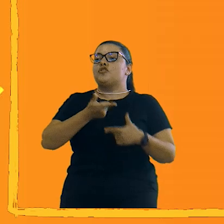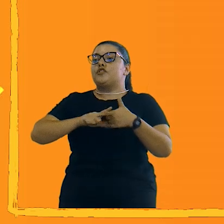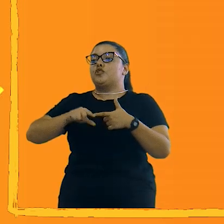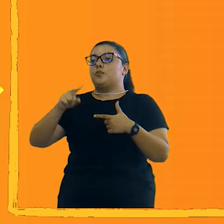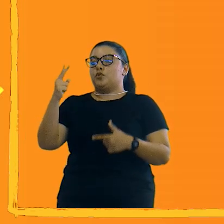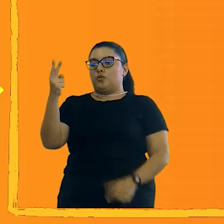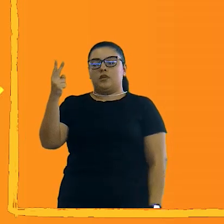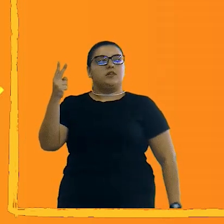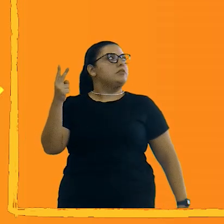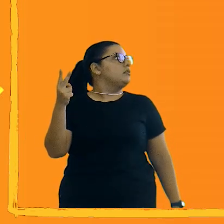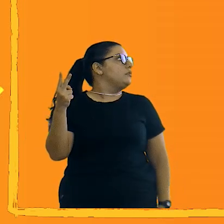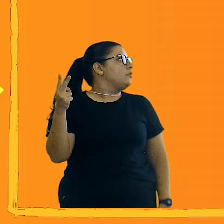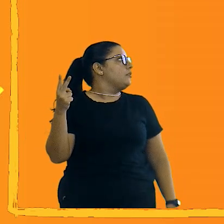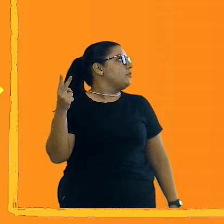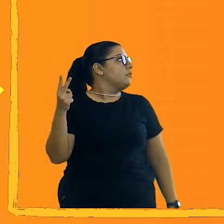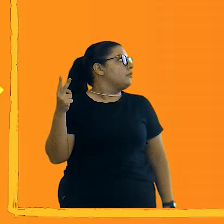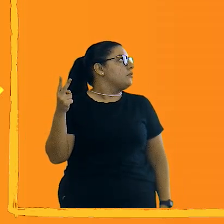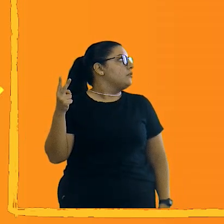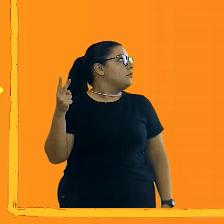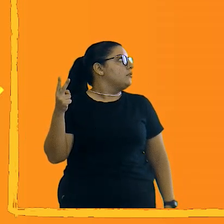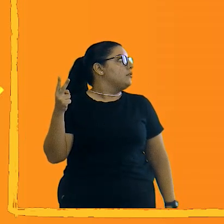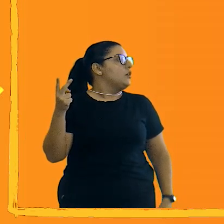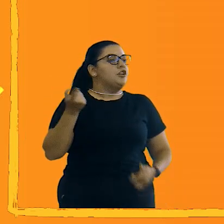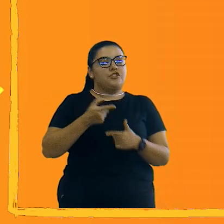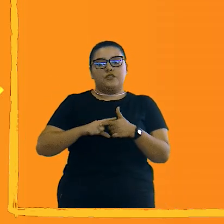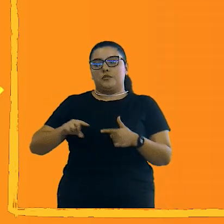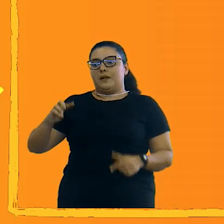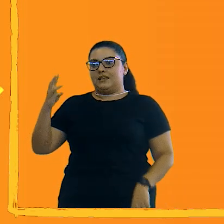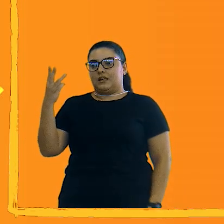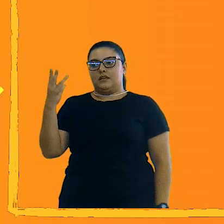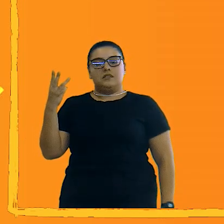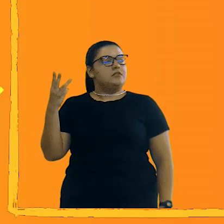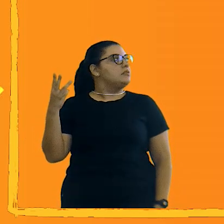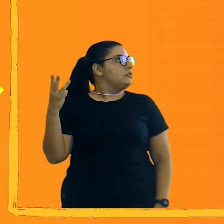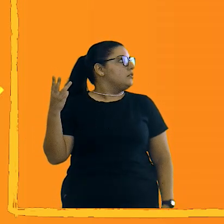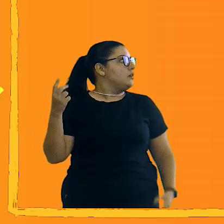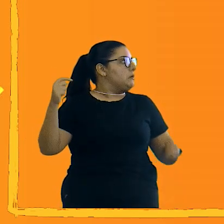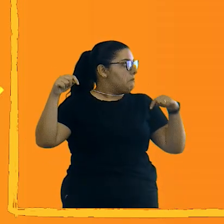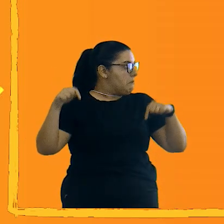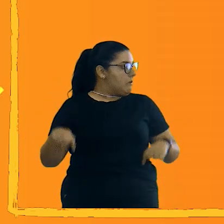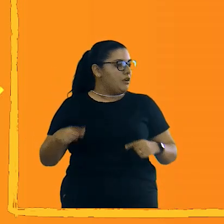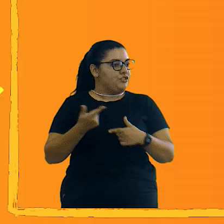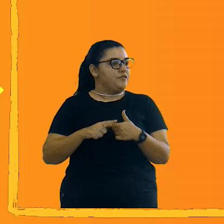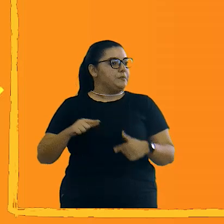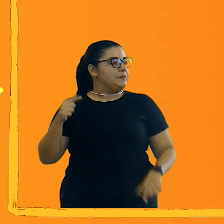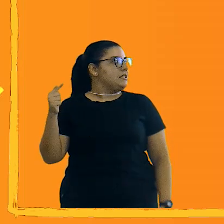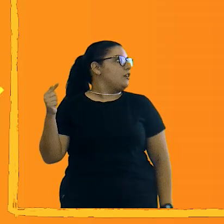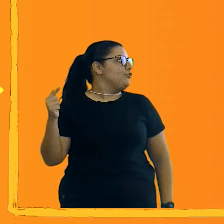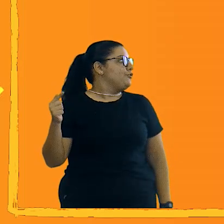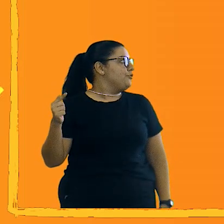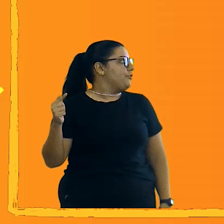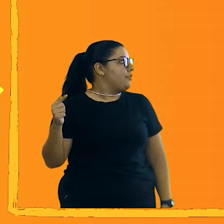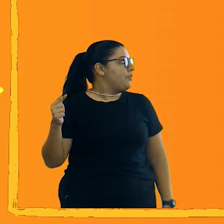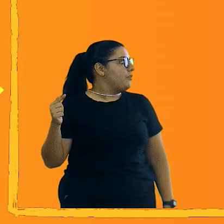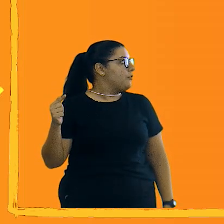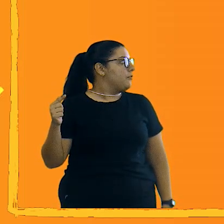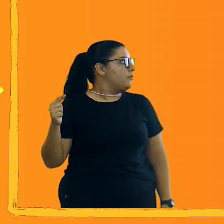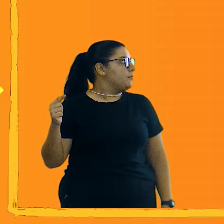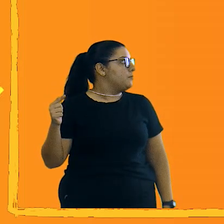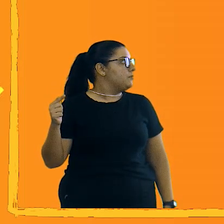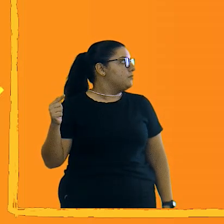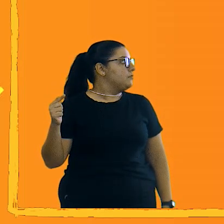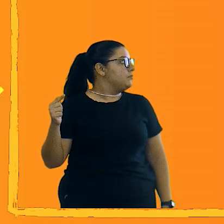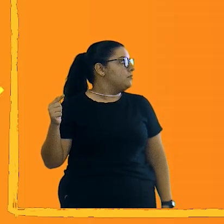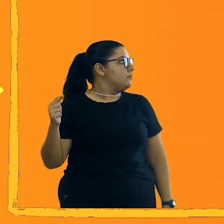735 1470 di para 3 490 14